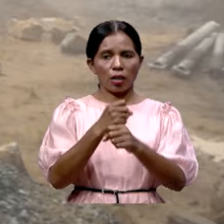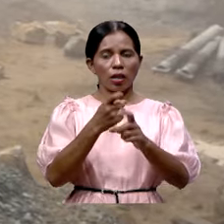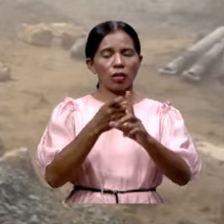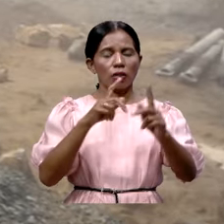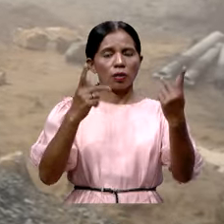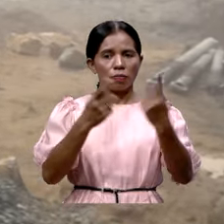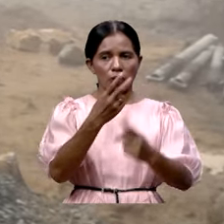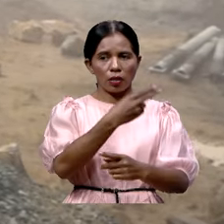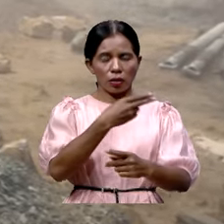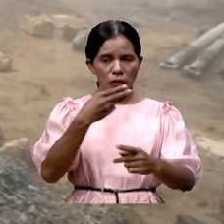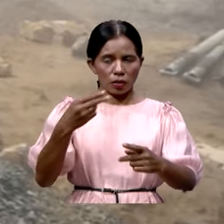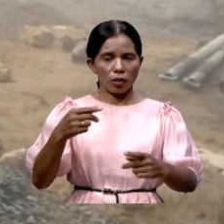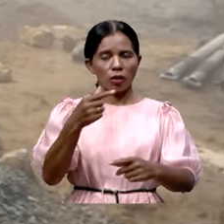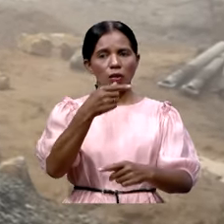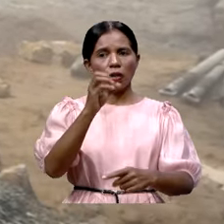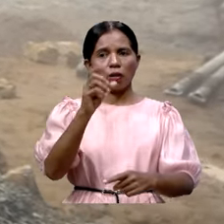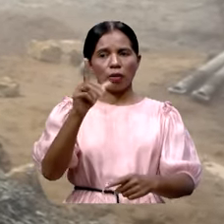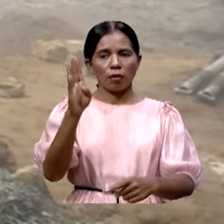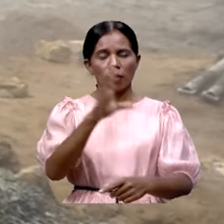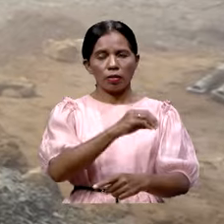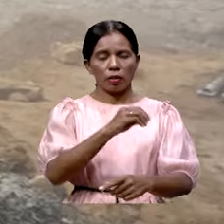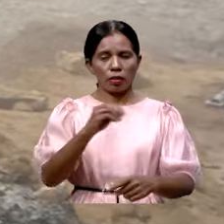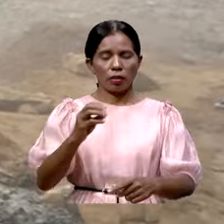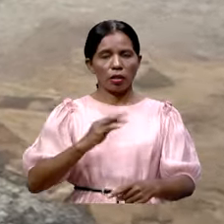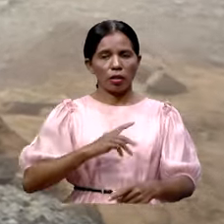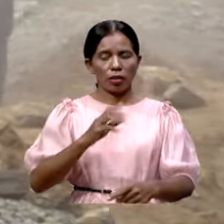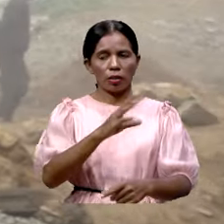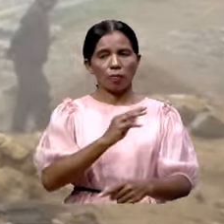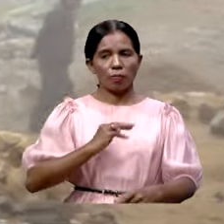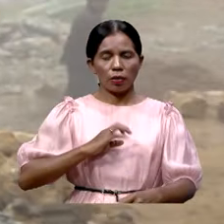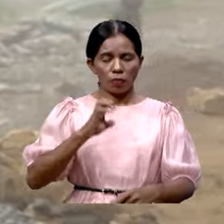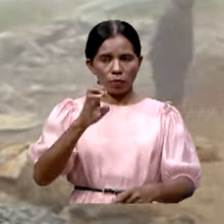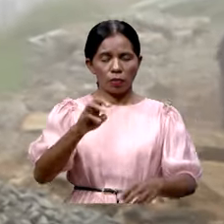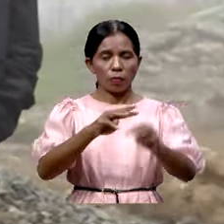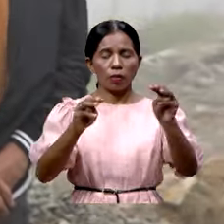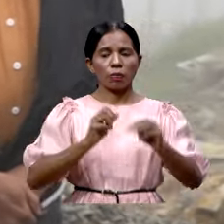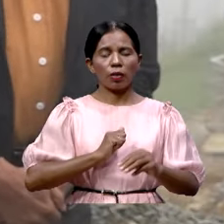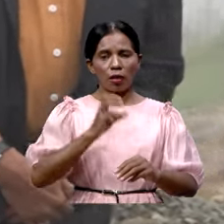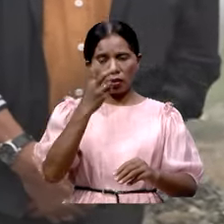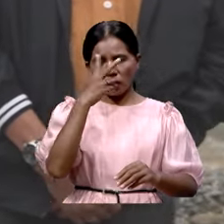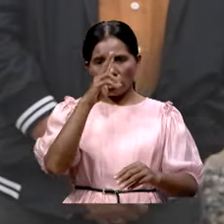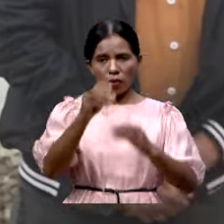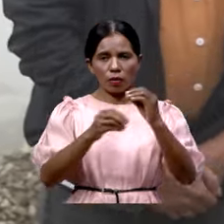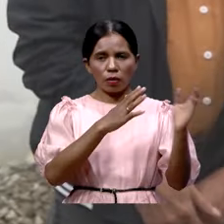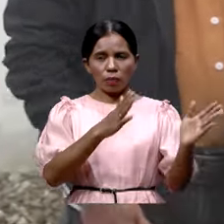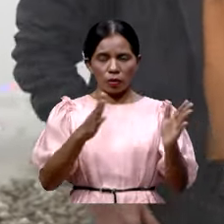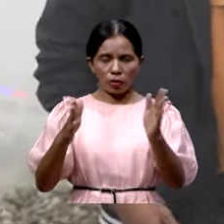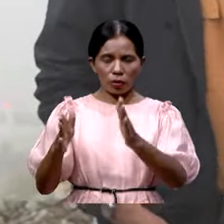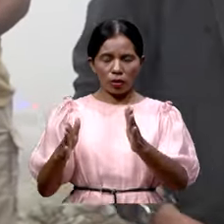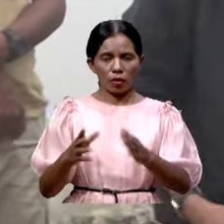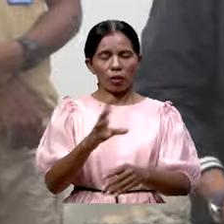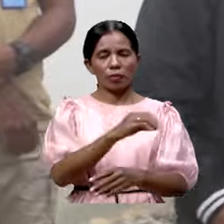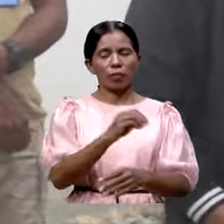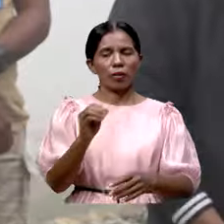Companhia Indonésia PT Global, e Asuku Aitutu, posto administrativo Maubice, município Ainaro, onde a área direita processo construção da torre